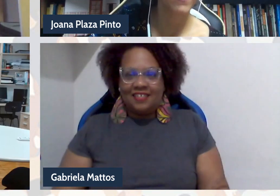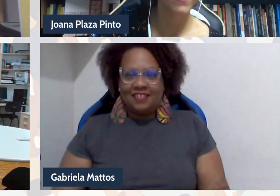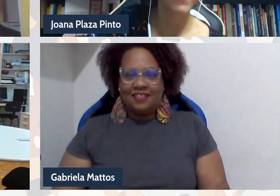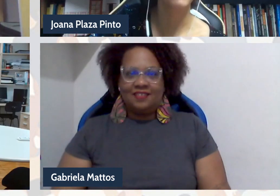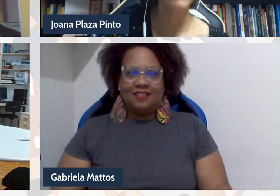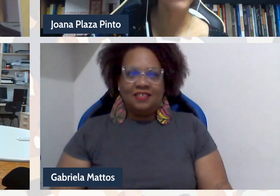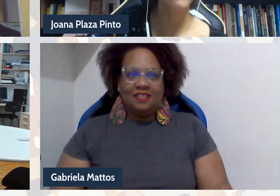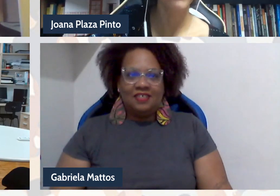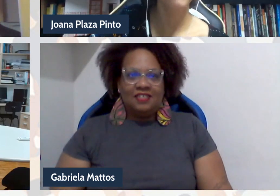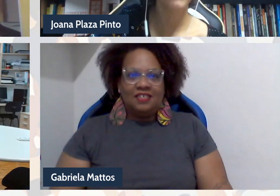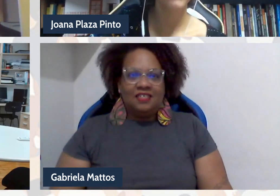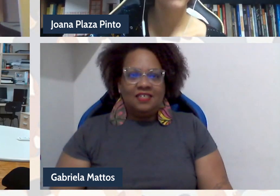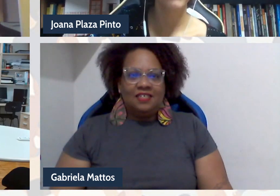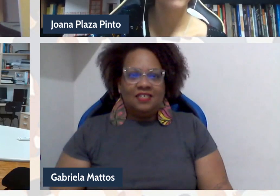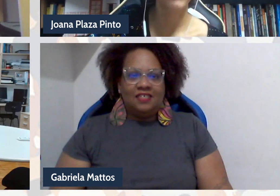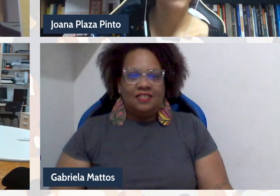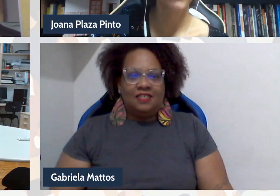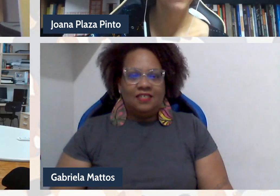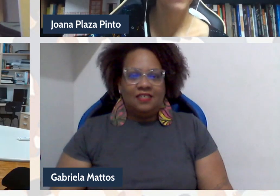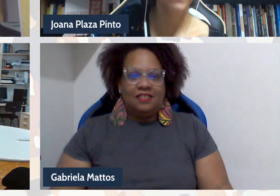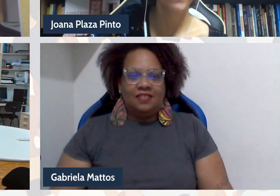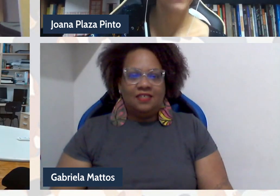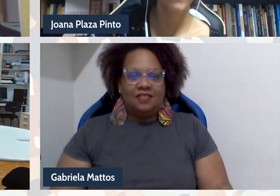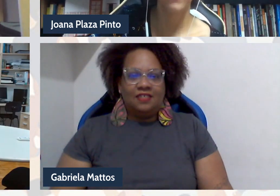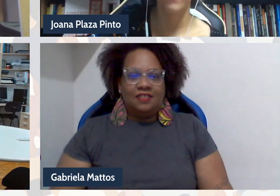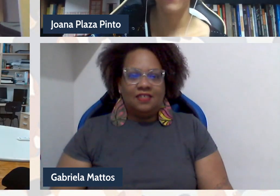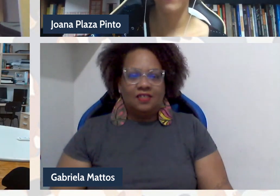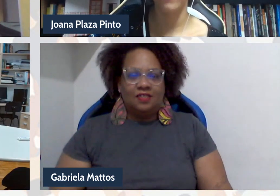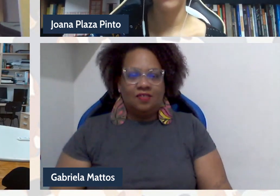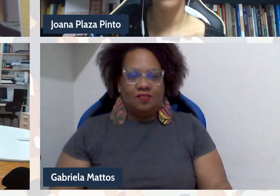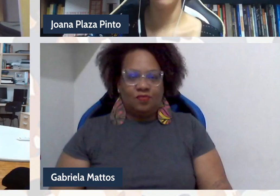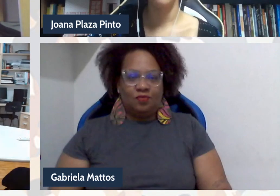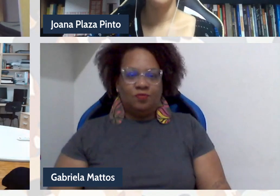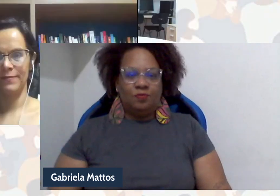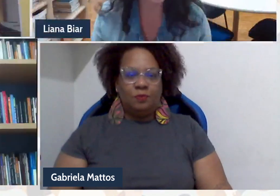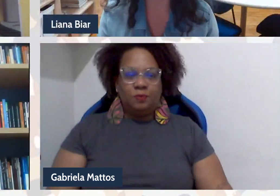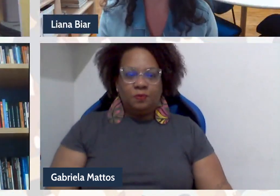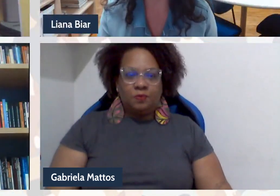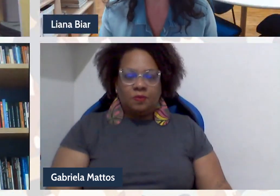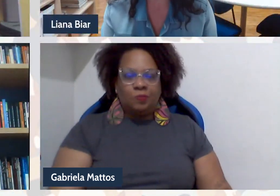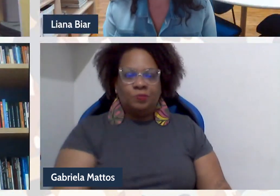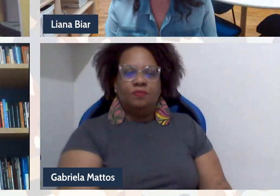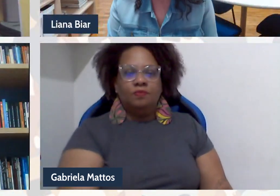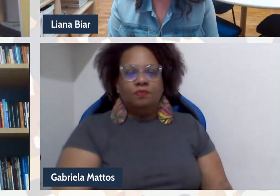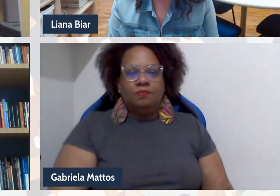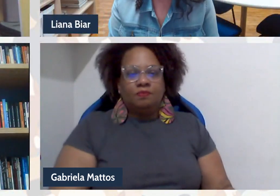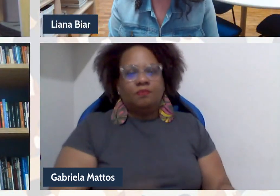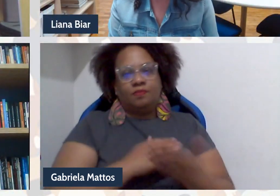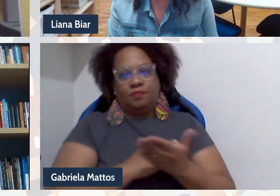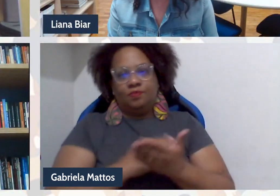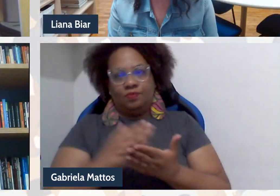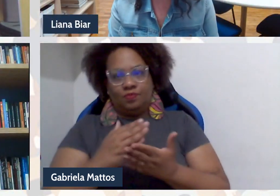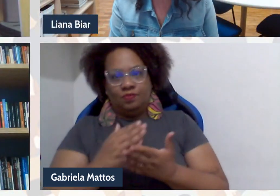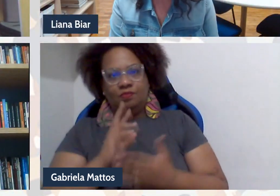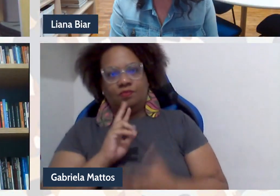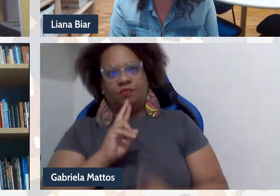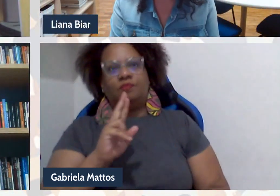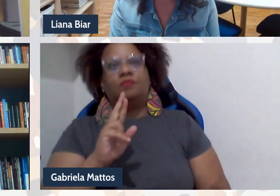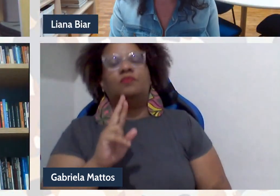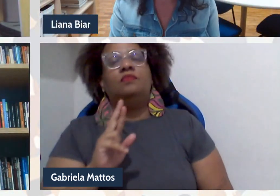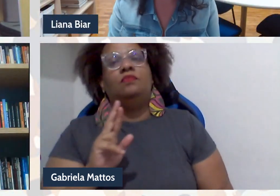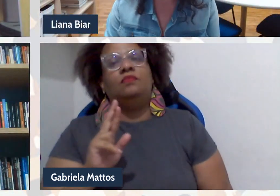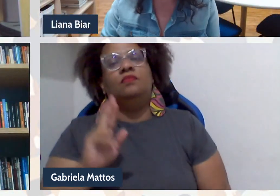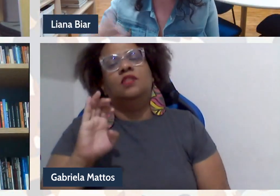Começo? Vou começar respondendo a Clarissa. Claro que a gente está falando, né,